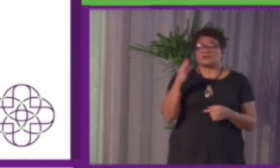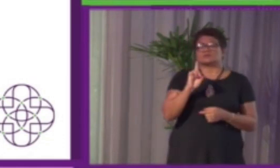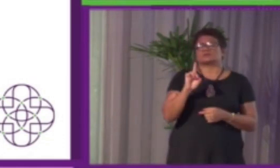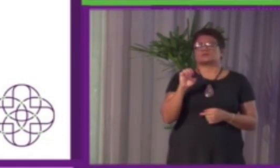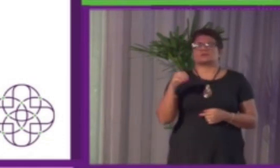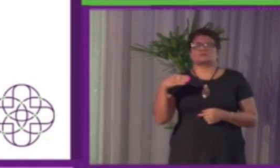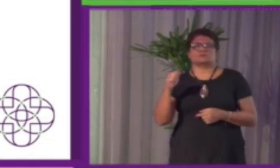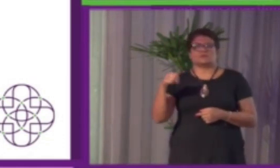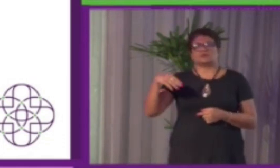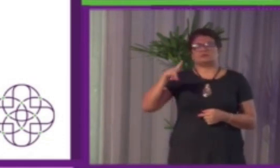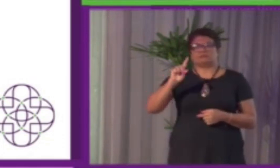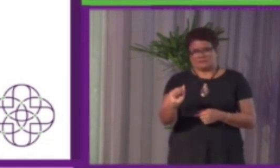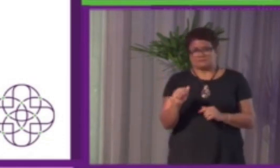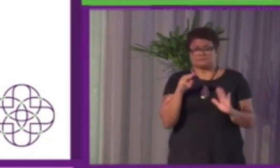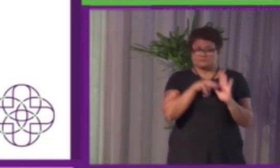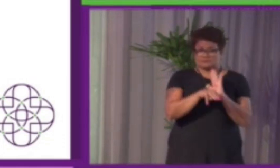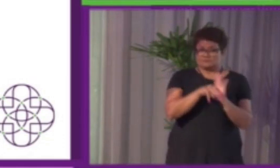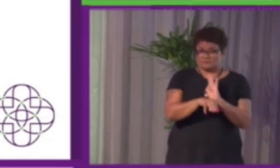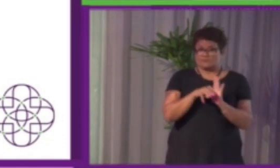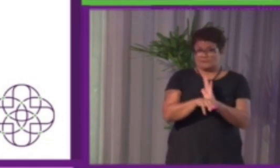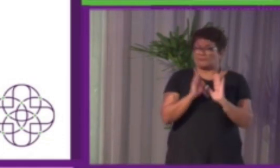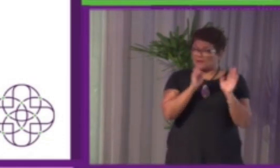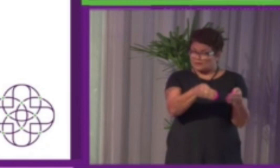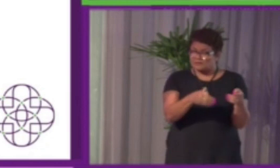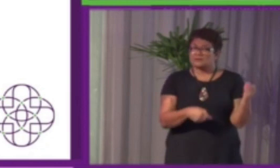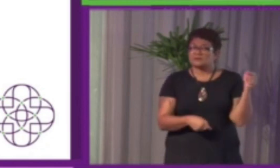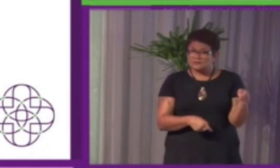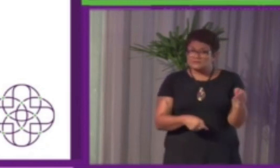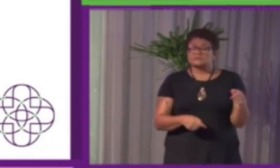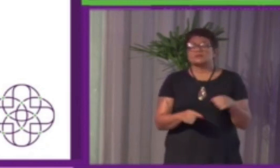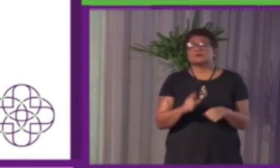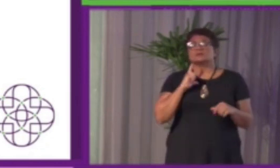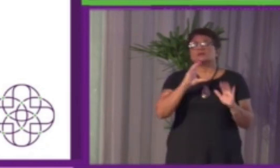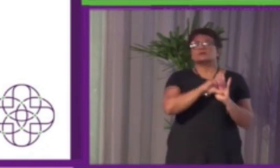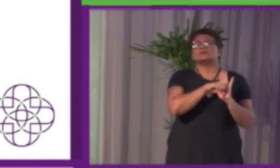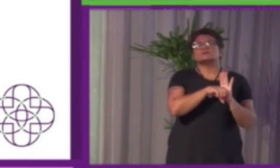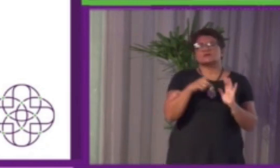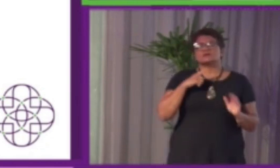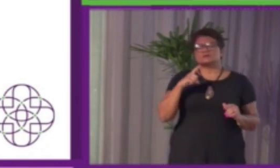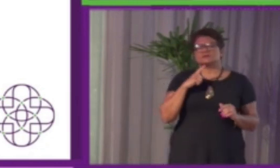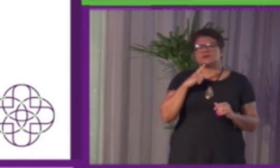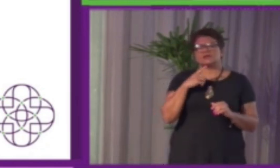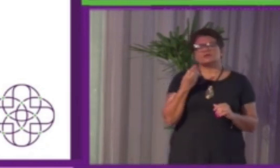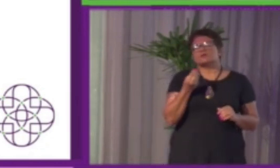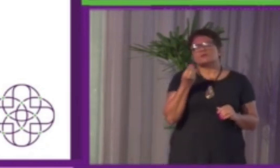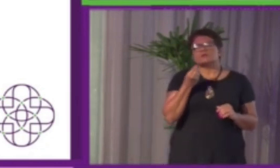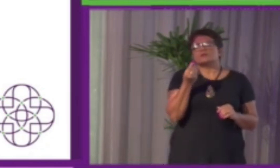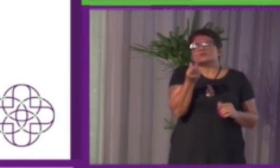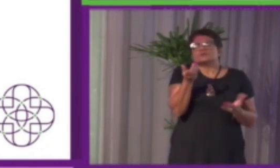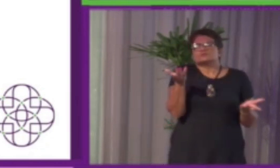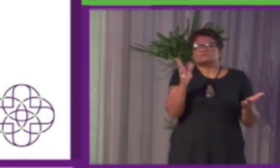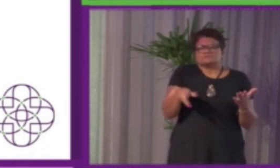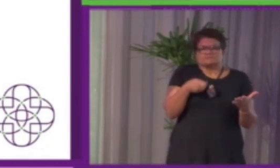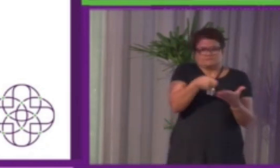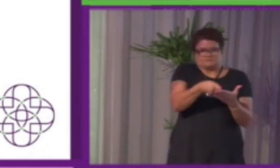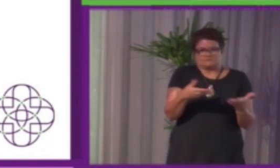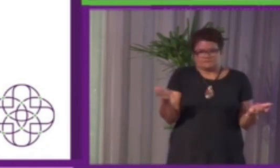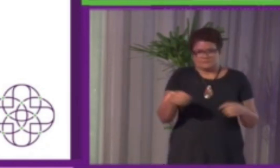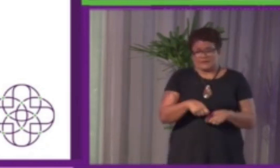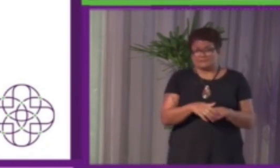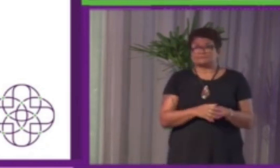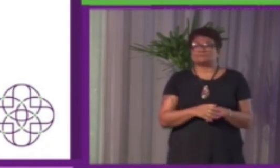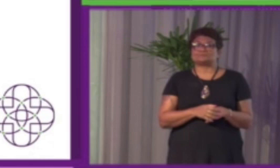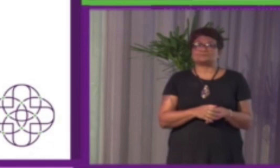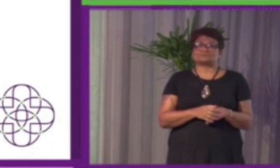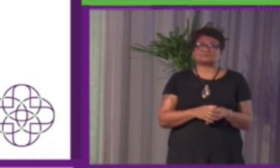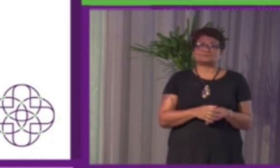Então, para essa metodologia, aplica-se o conceito de disposição a pagar. Então, assim, no